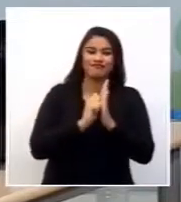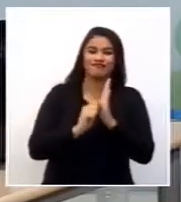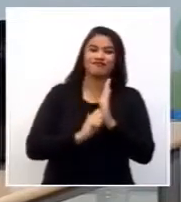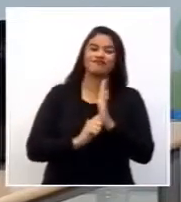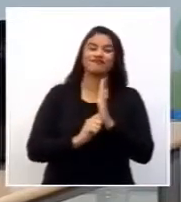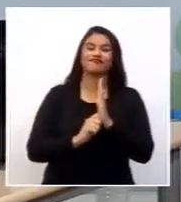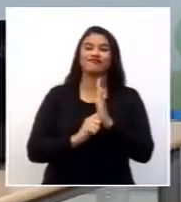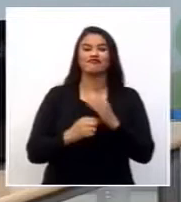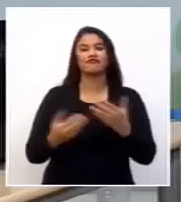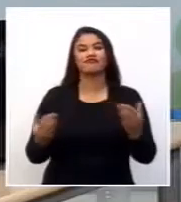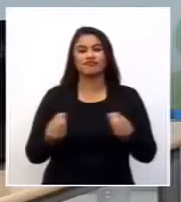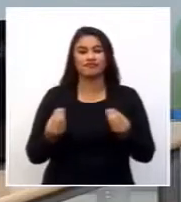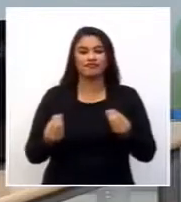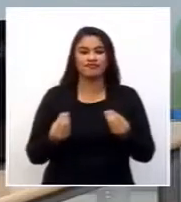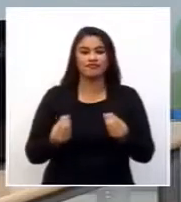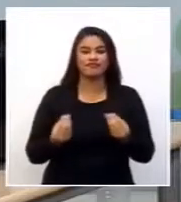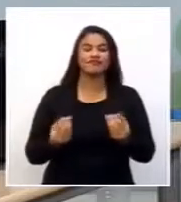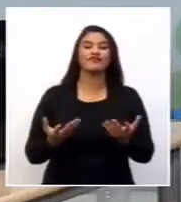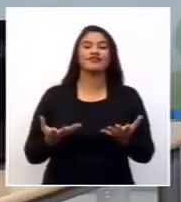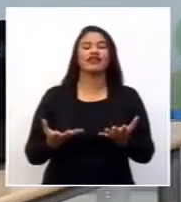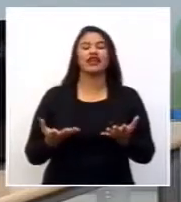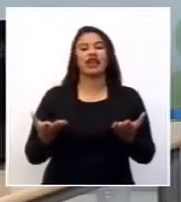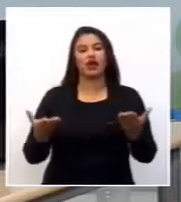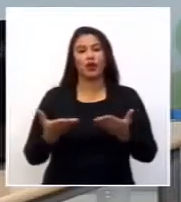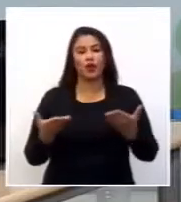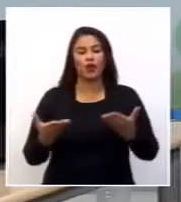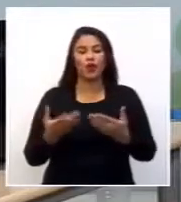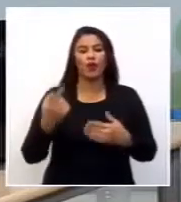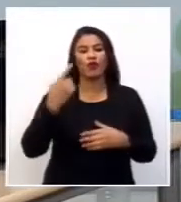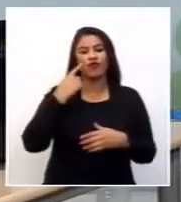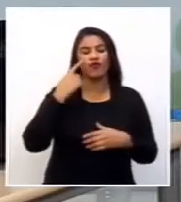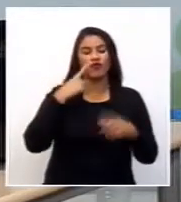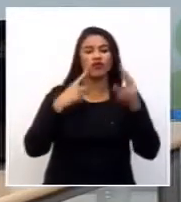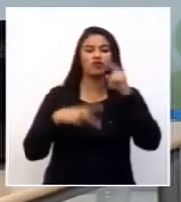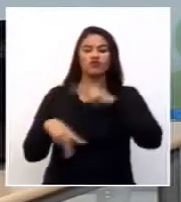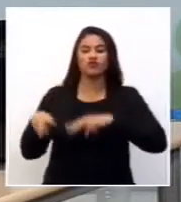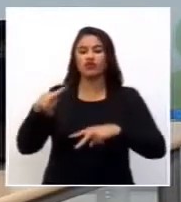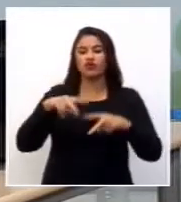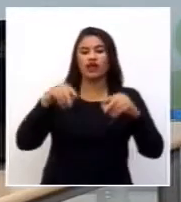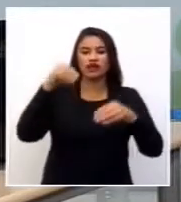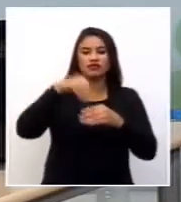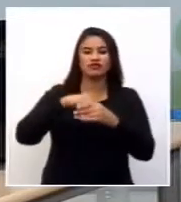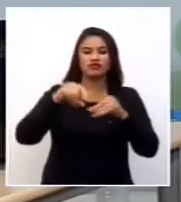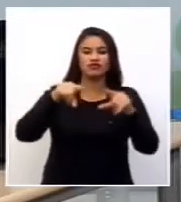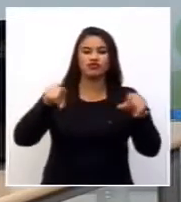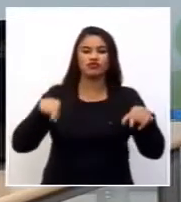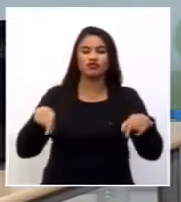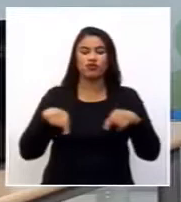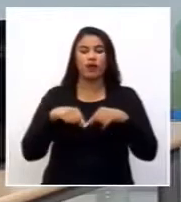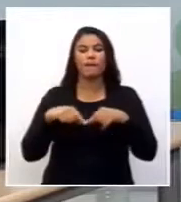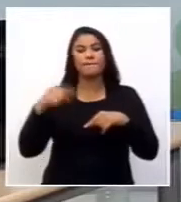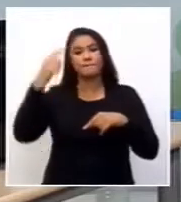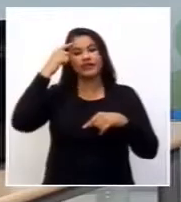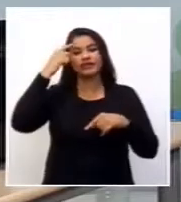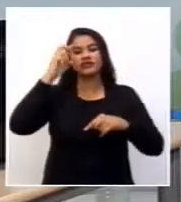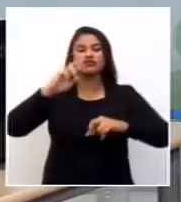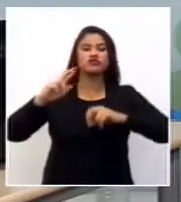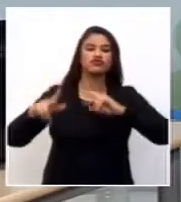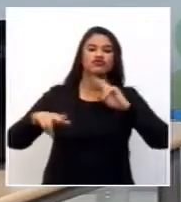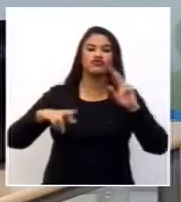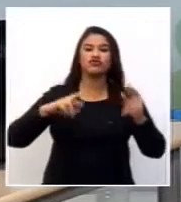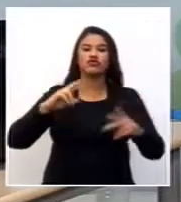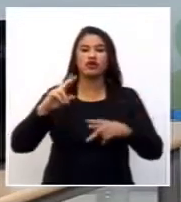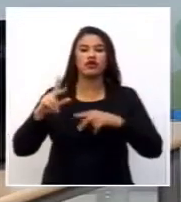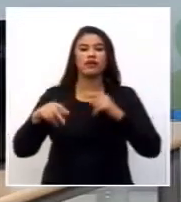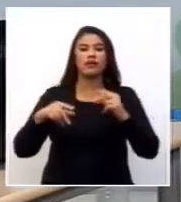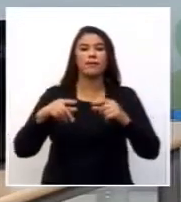vamos fazer agora uma abordagem sobre a sala de aula, um olhar assim um pouco diferenciado, falando sobre a questão das mídias,